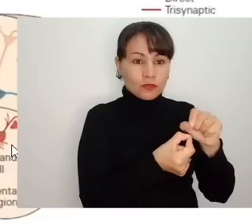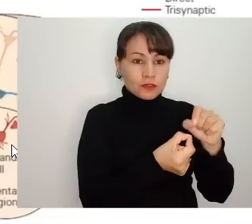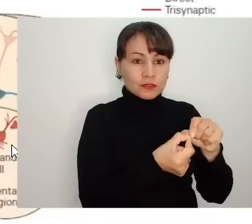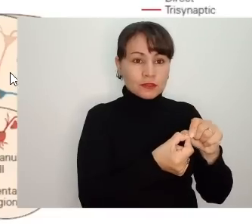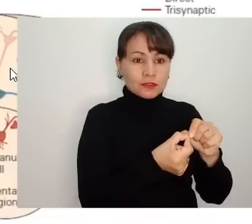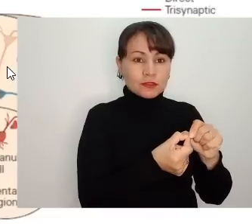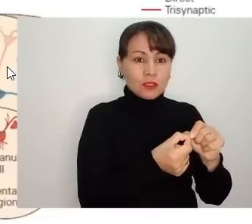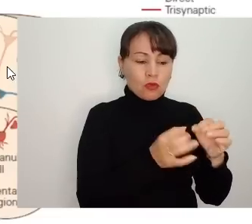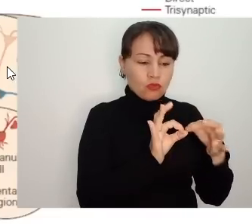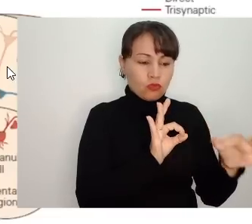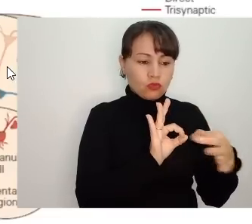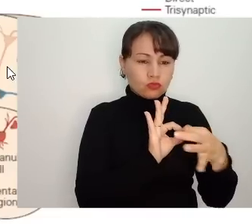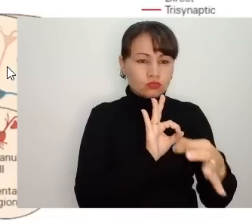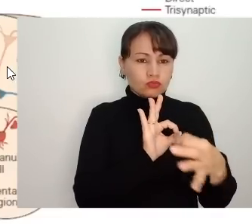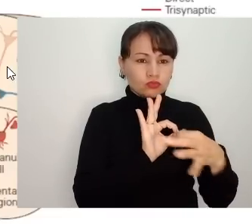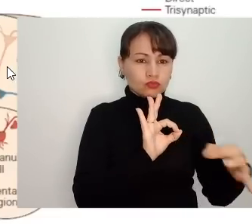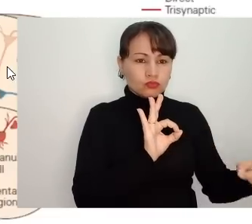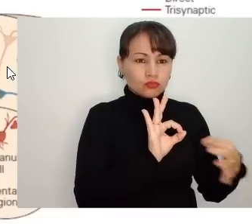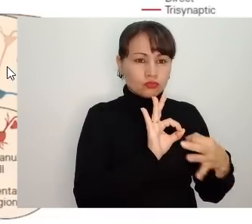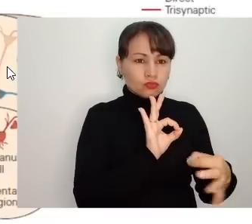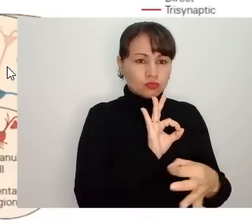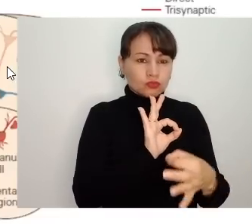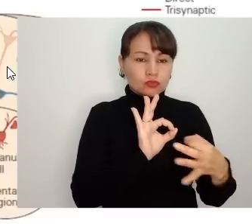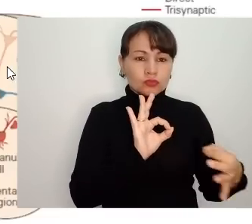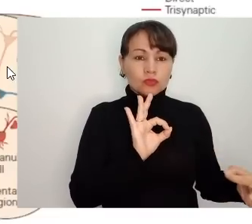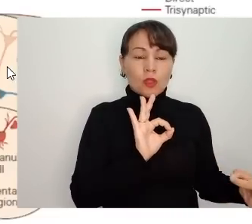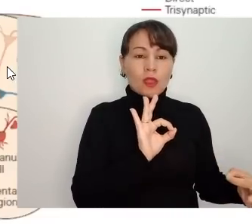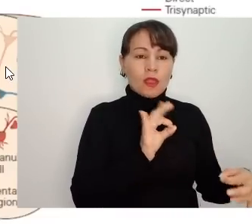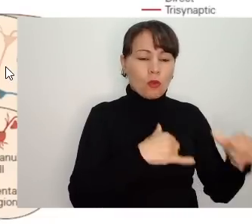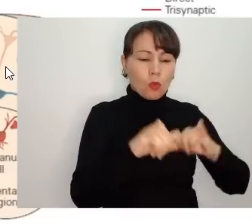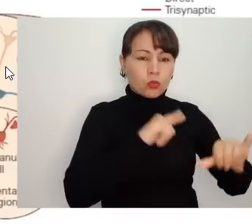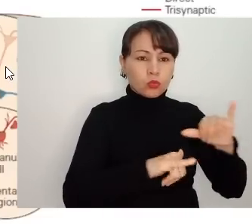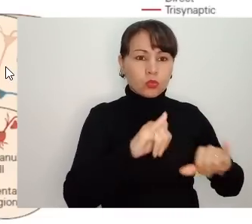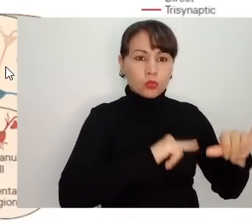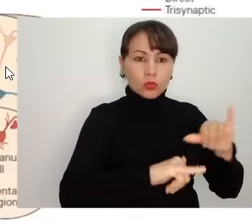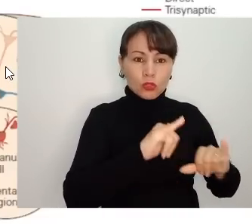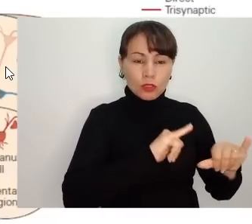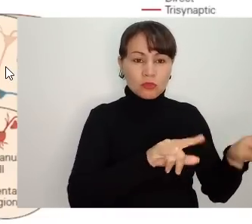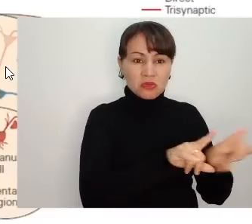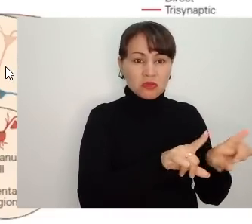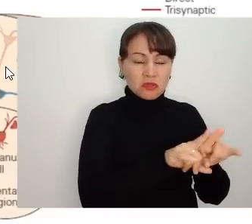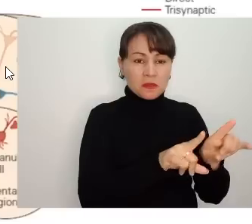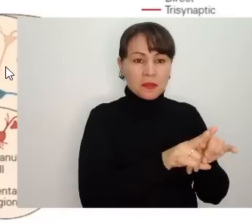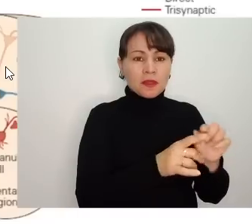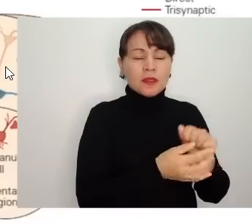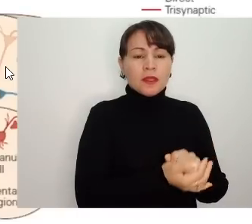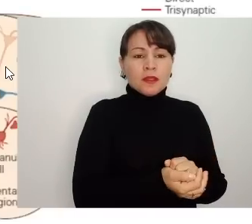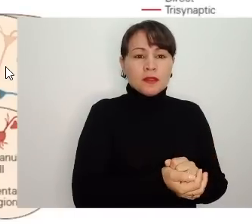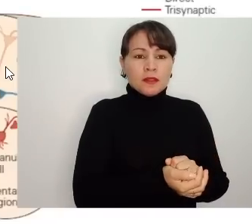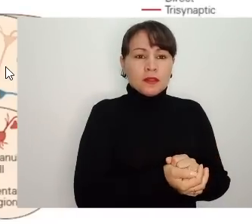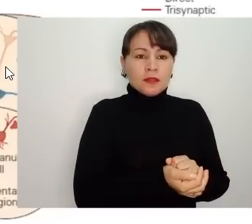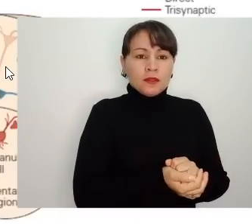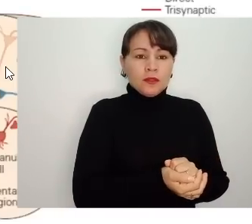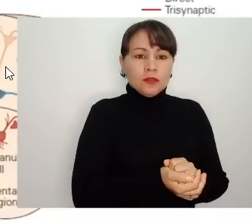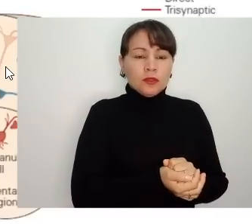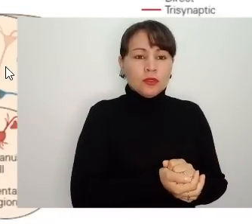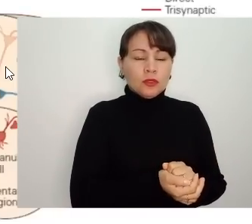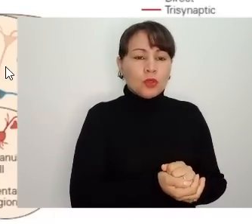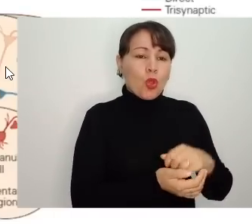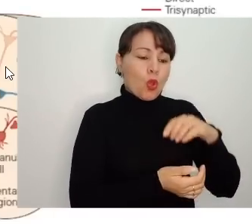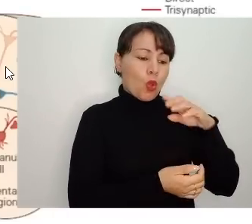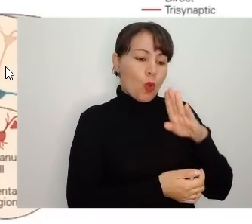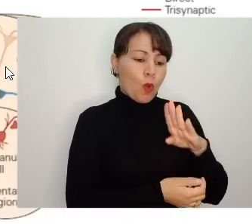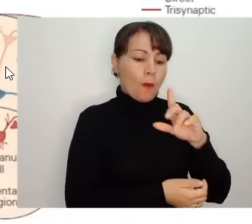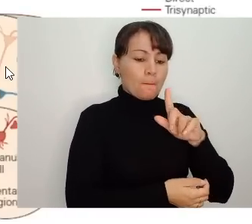vão fazer sinapses, vão liberar substância química, aqui no caso, no terminal pré-sináptico,